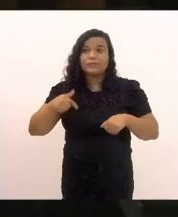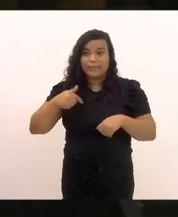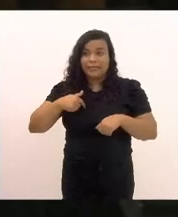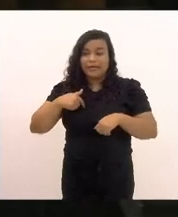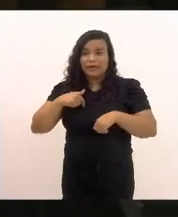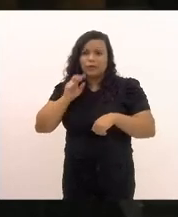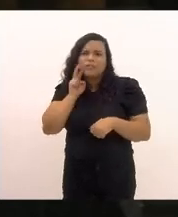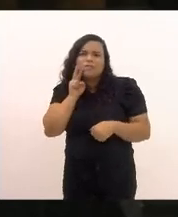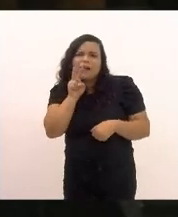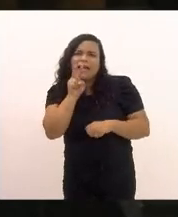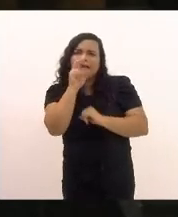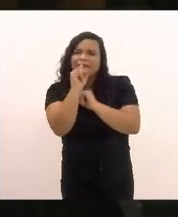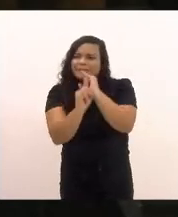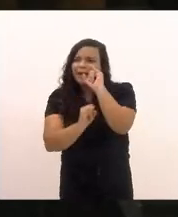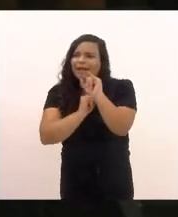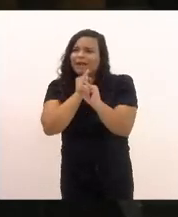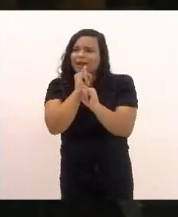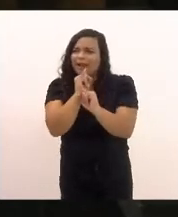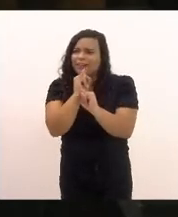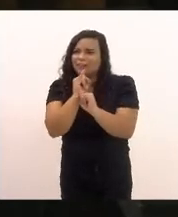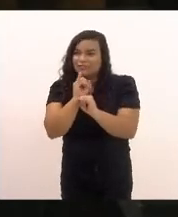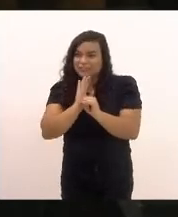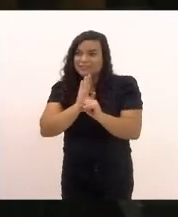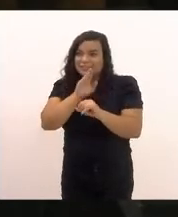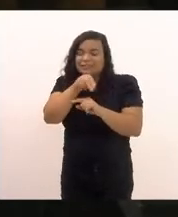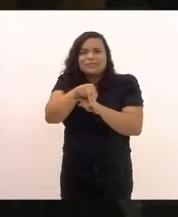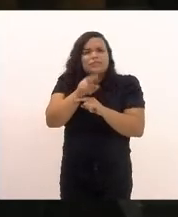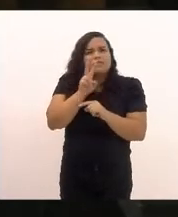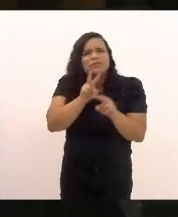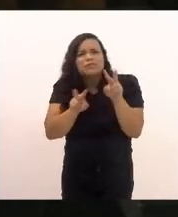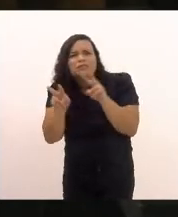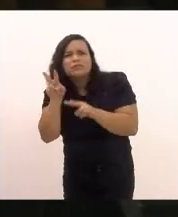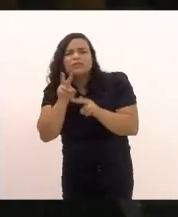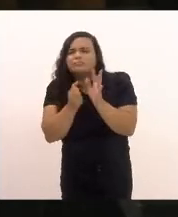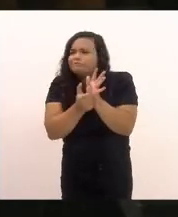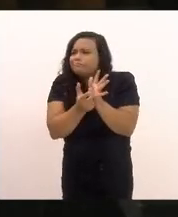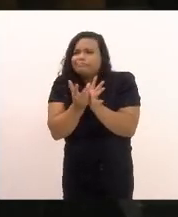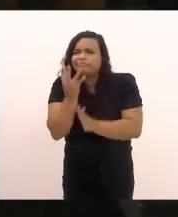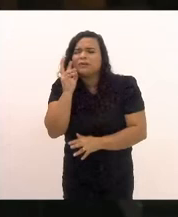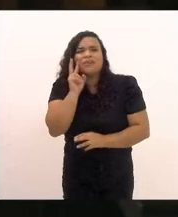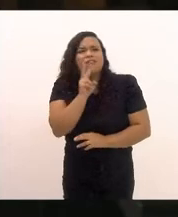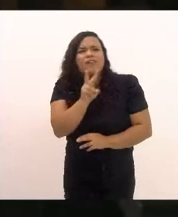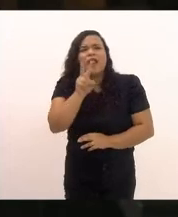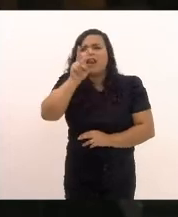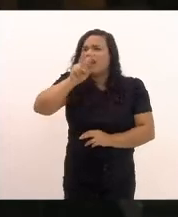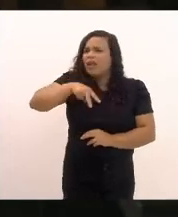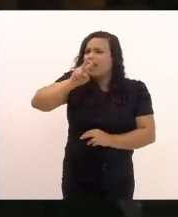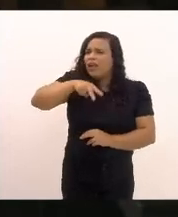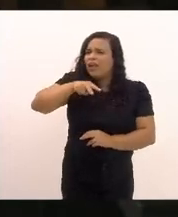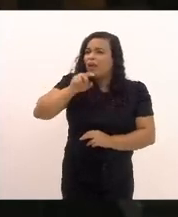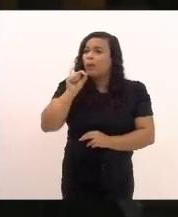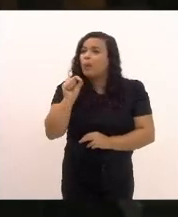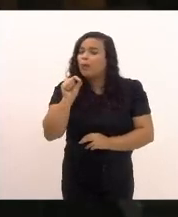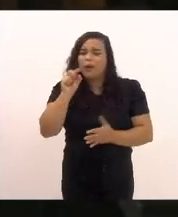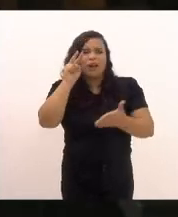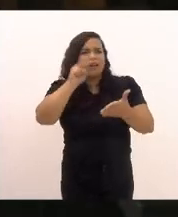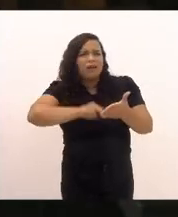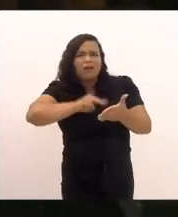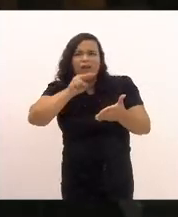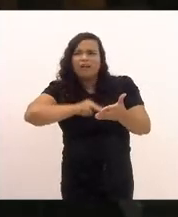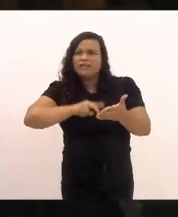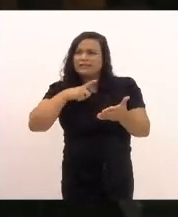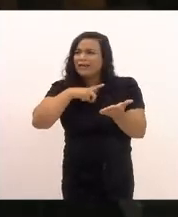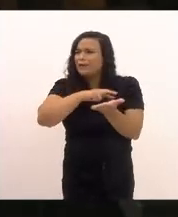internet, muitas vezes, deputado Márcio Gualberto, e leio lá, dos